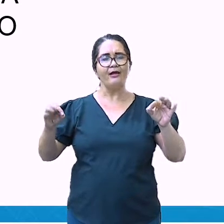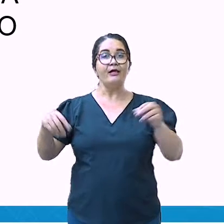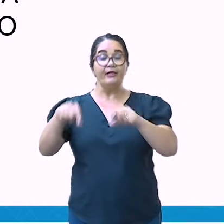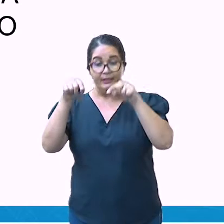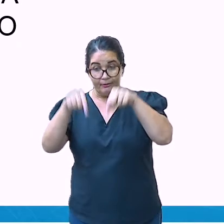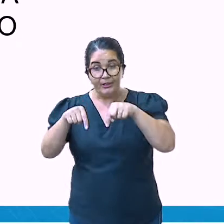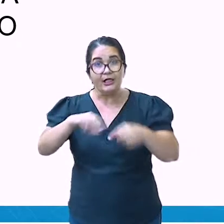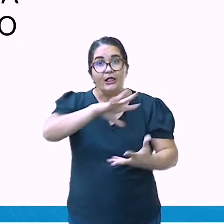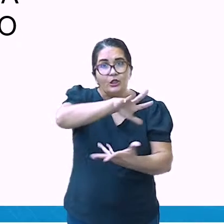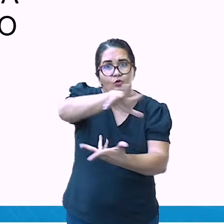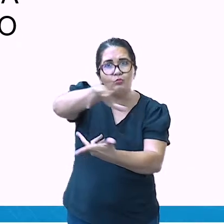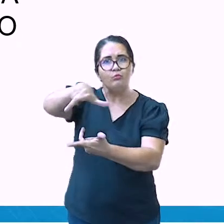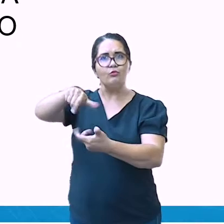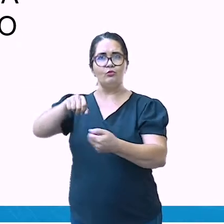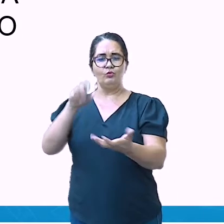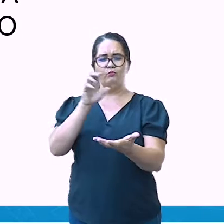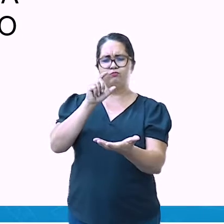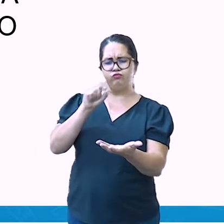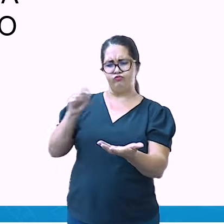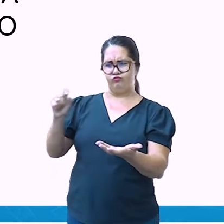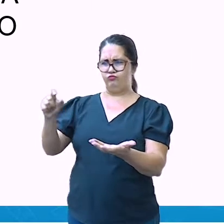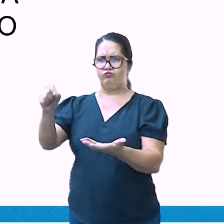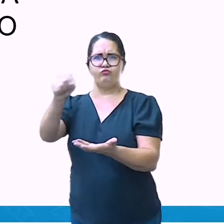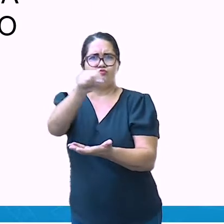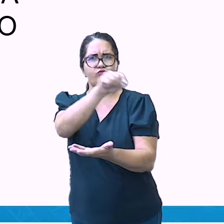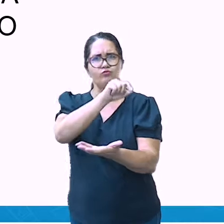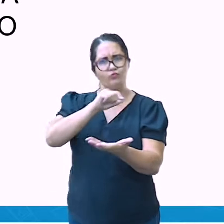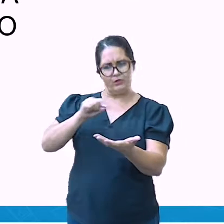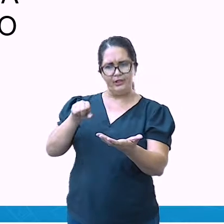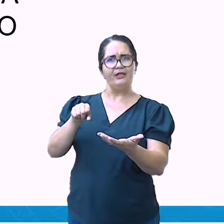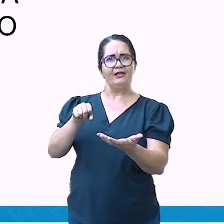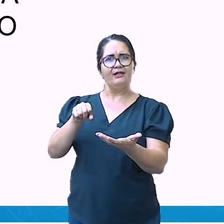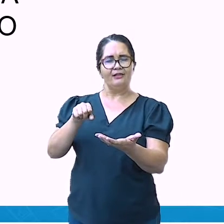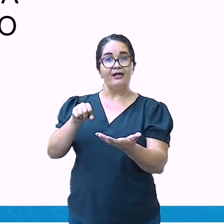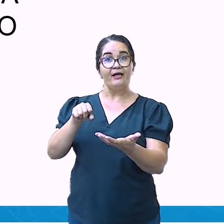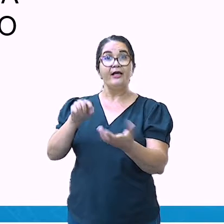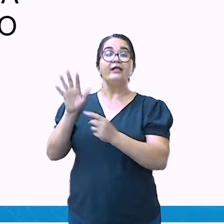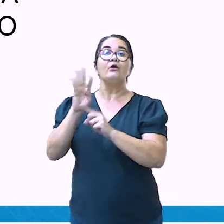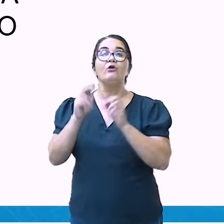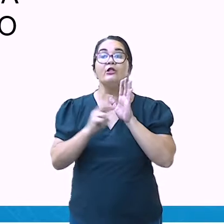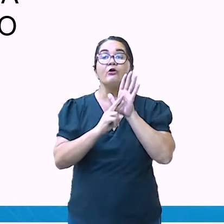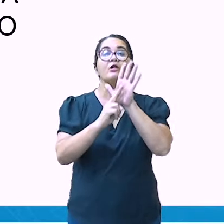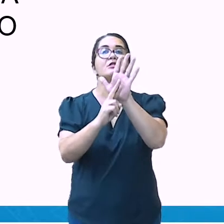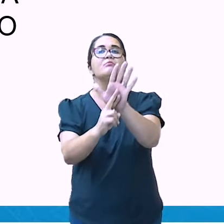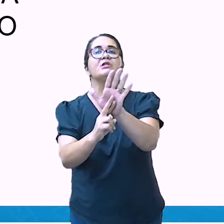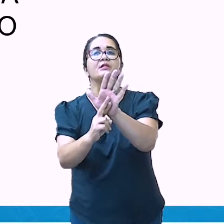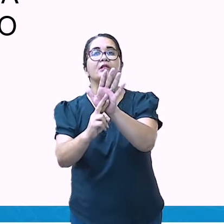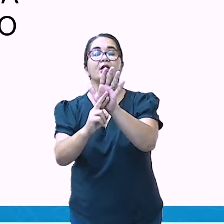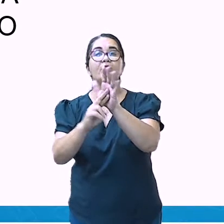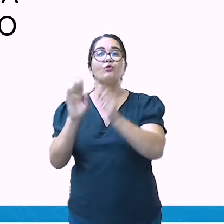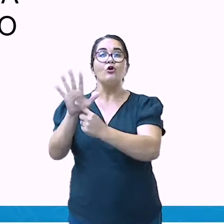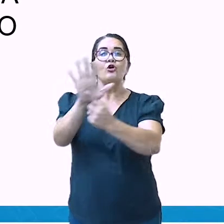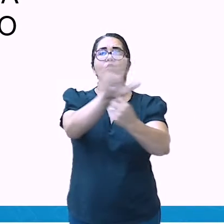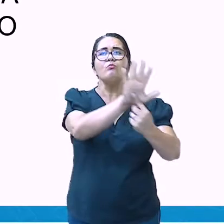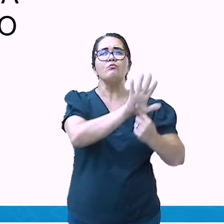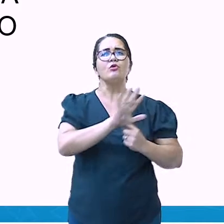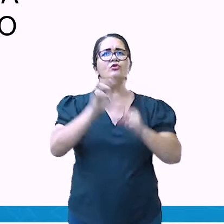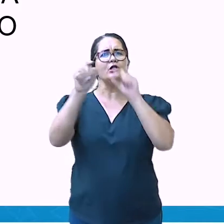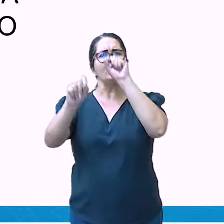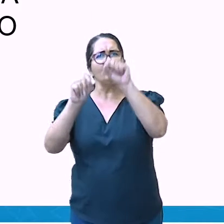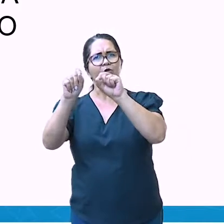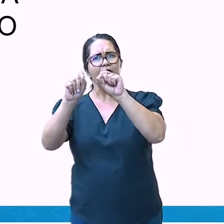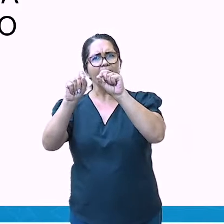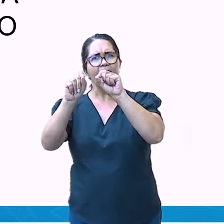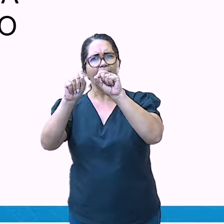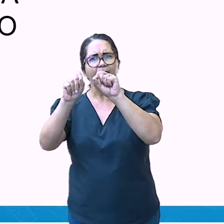são representações da realidade. Eles ilustram de forma